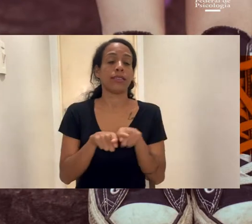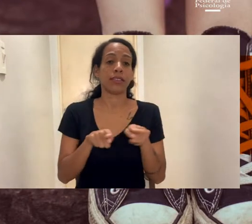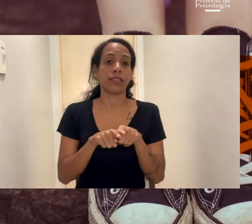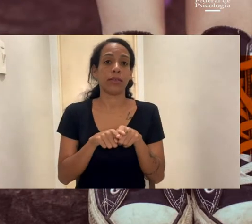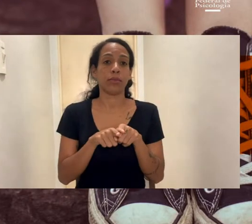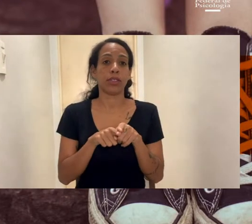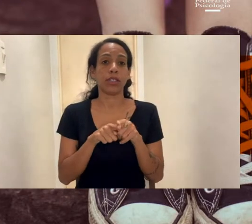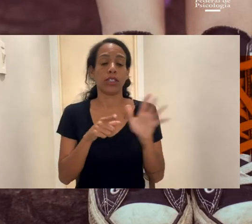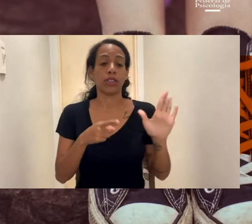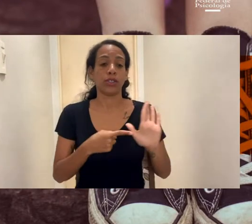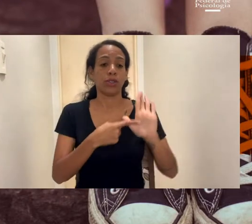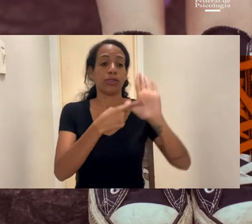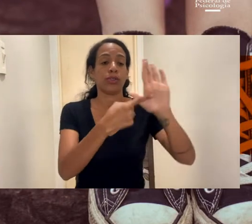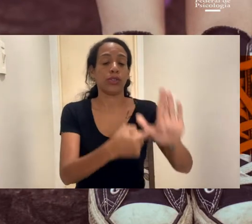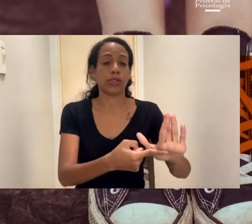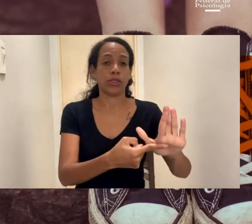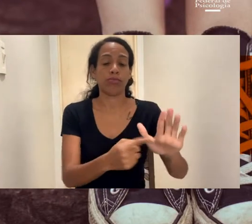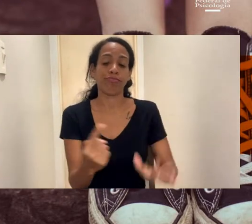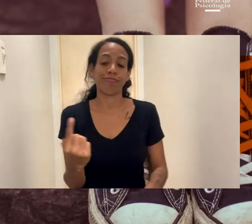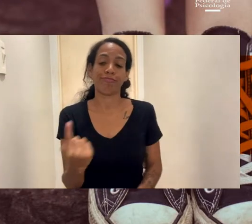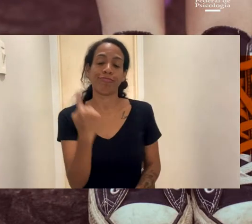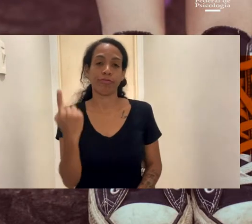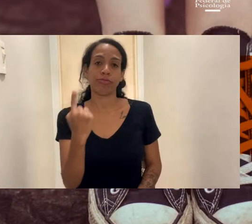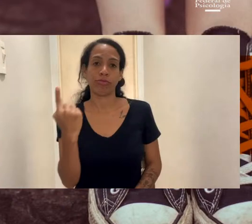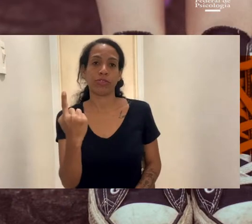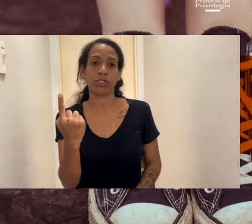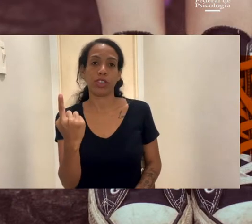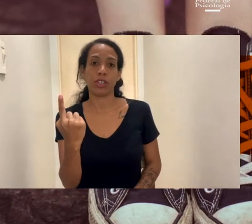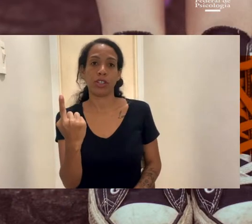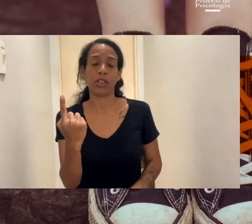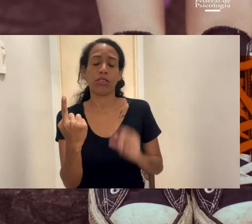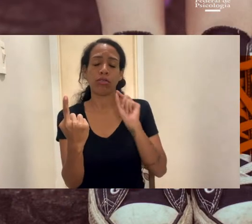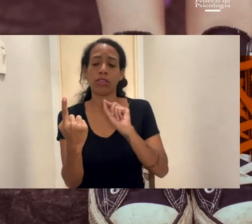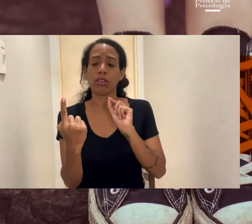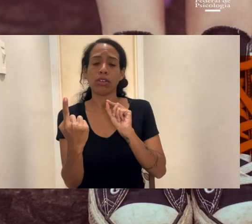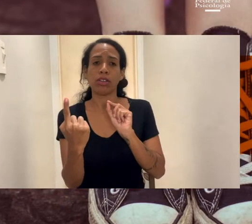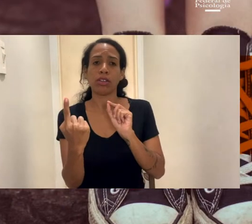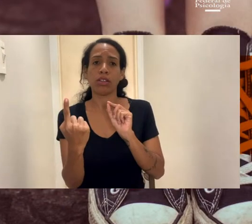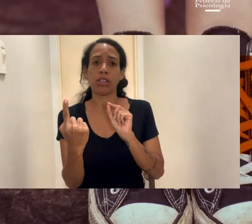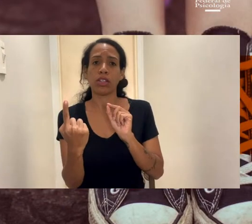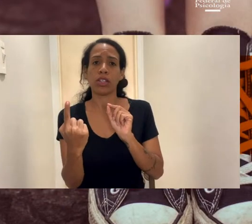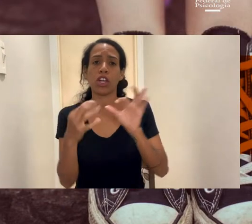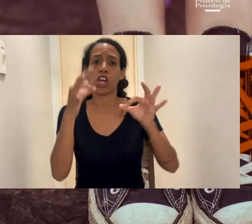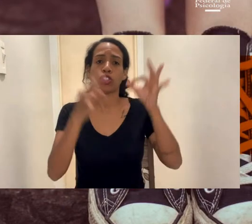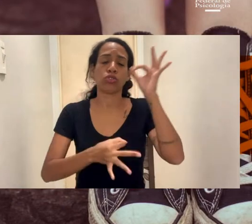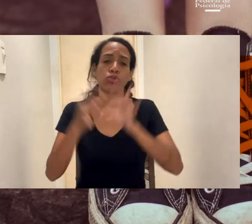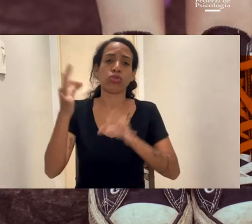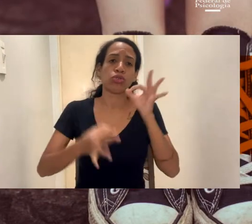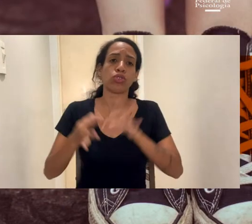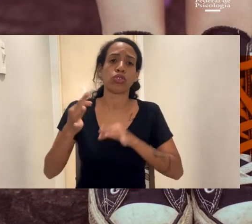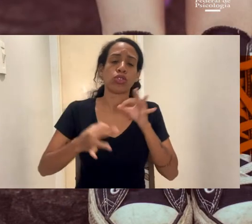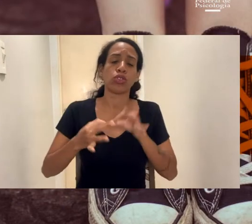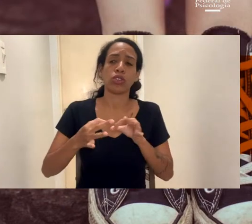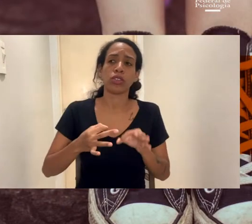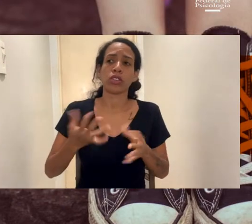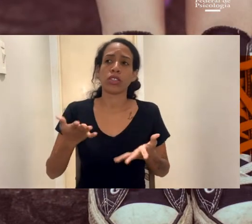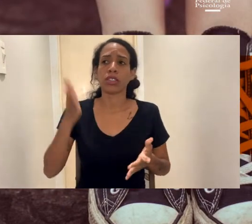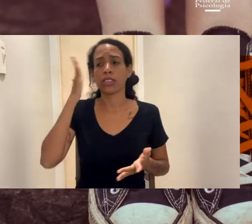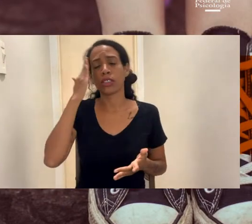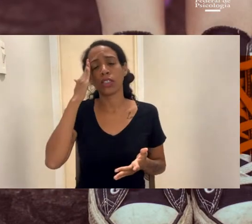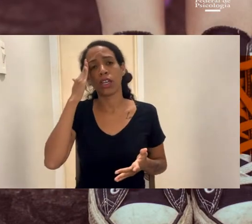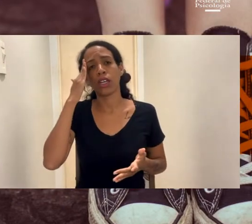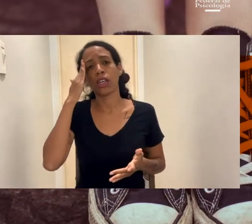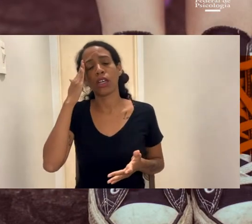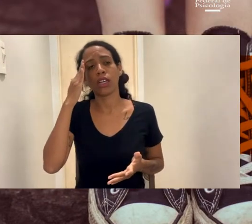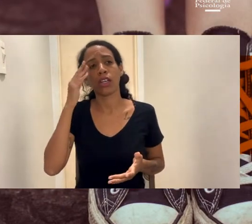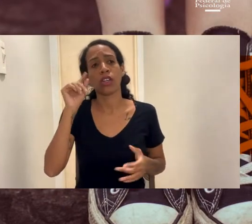acompanhamento individualizado que ajude, né, o sistema de justiça a tomar uma decisão com base